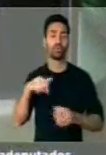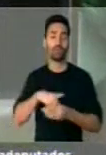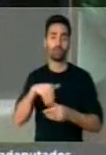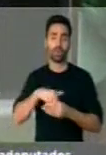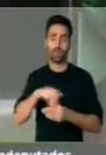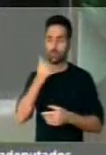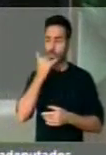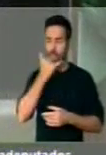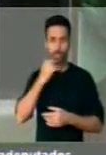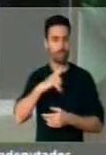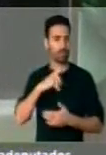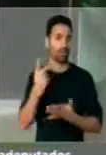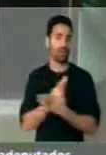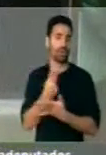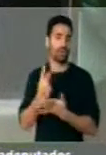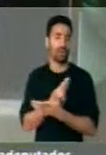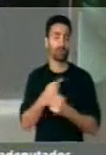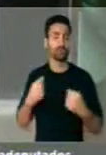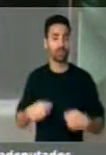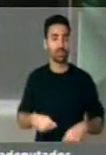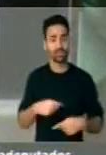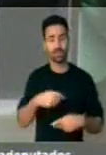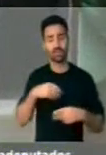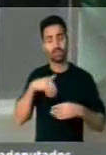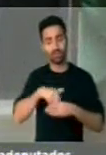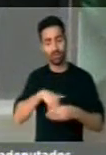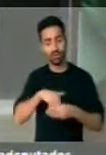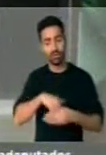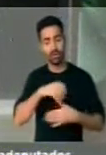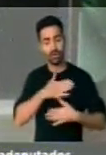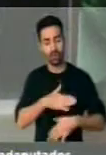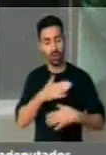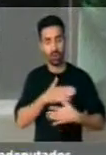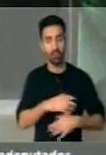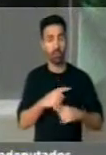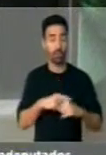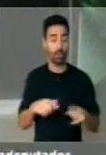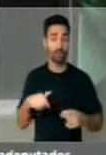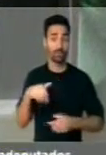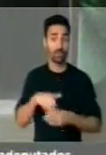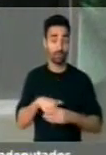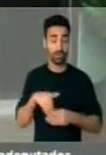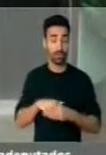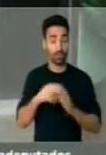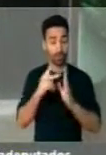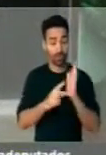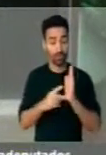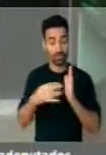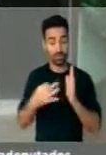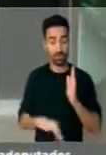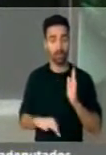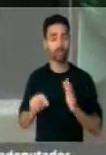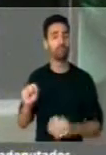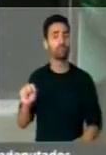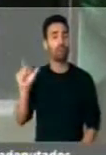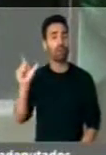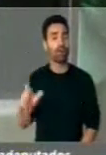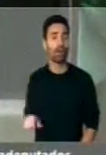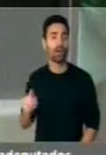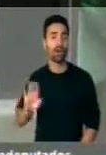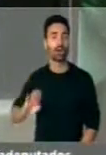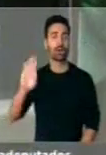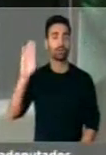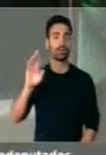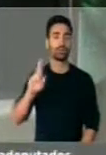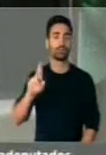errado. É melhor votar com calma, mas votar a matéria de forma correta. Quem disse isso foi o então candidato